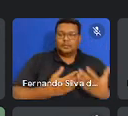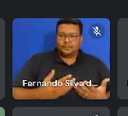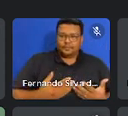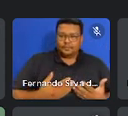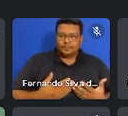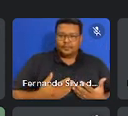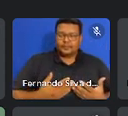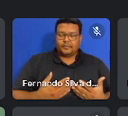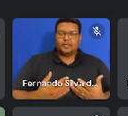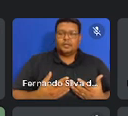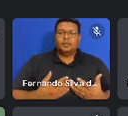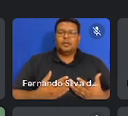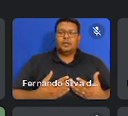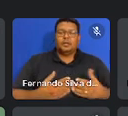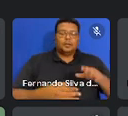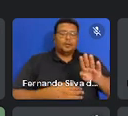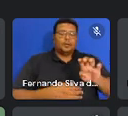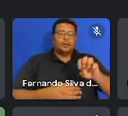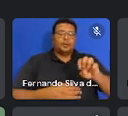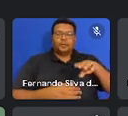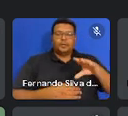O ladrilhamento bem comportado,